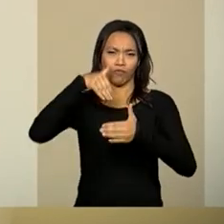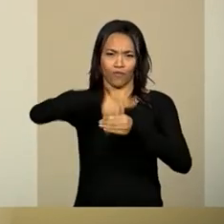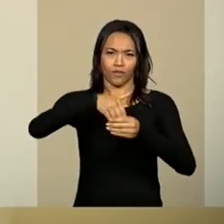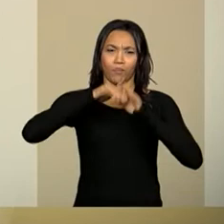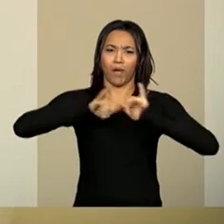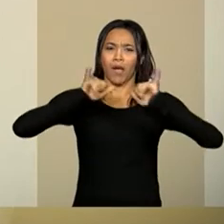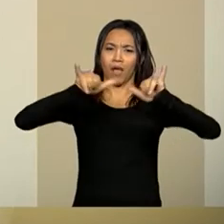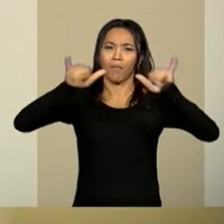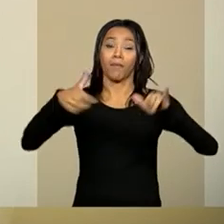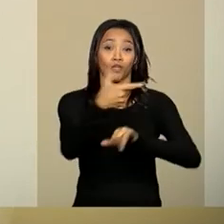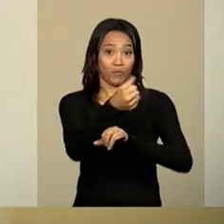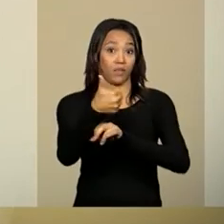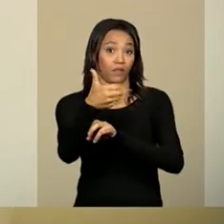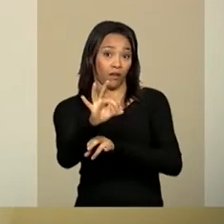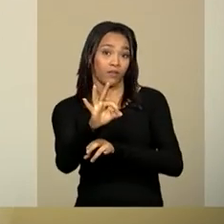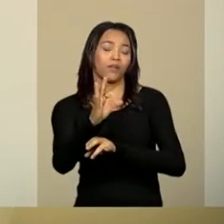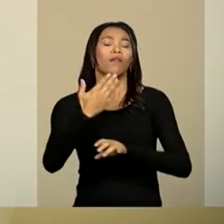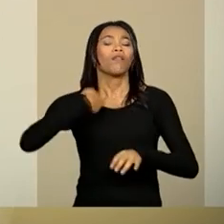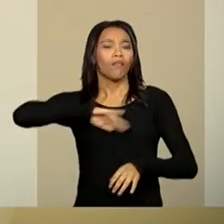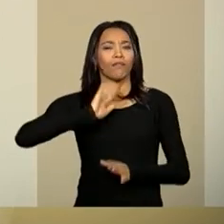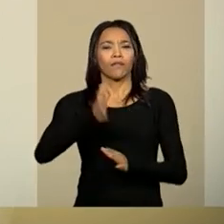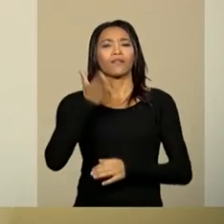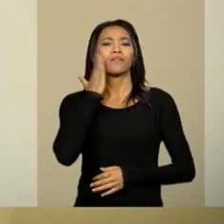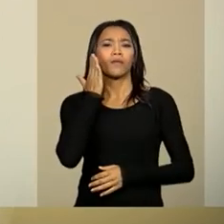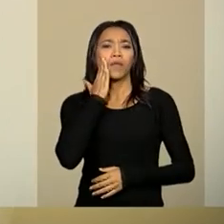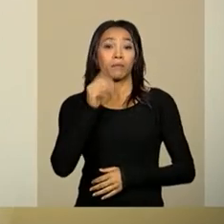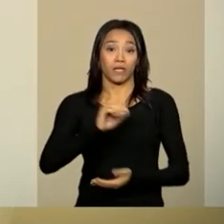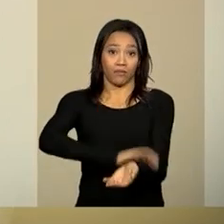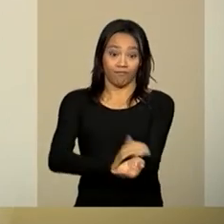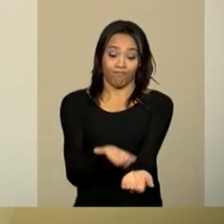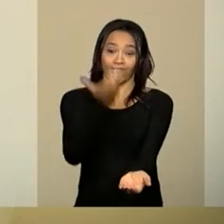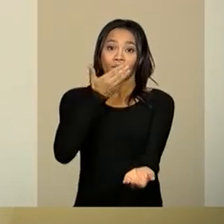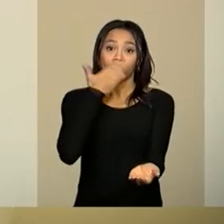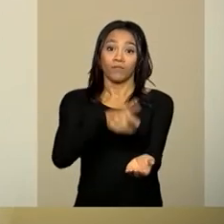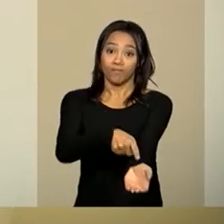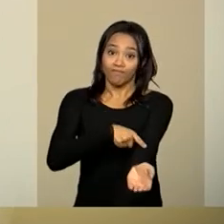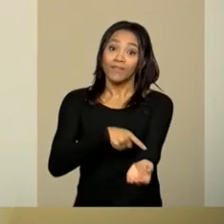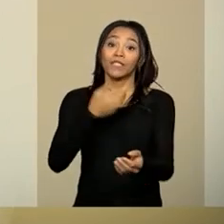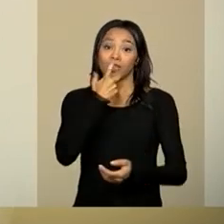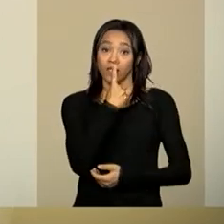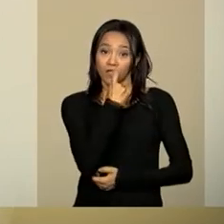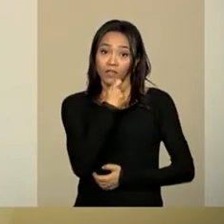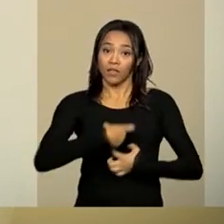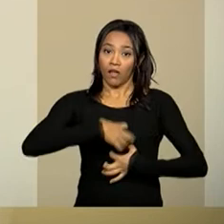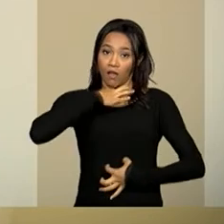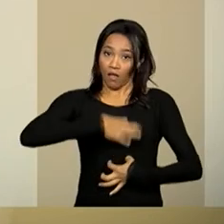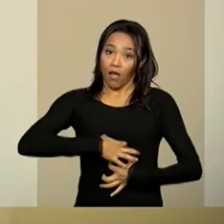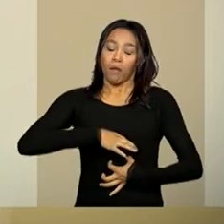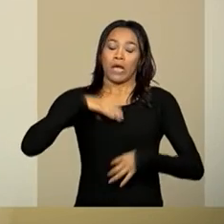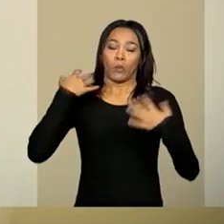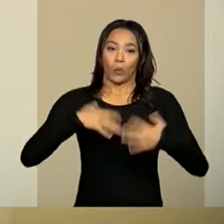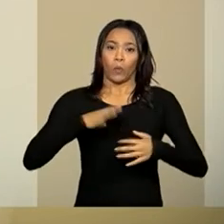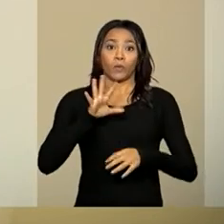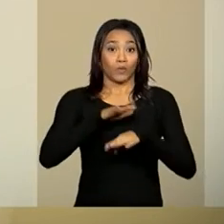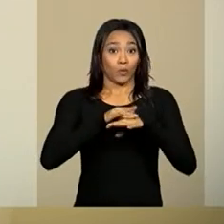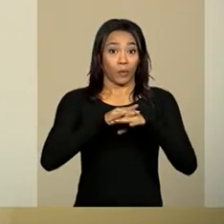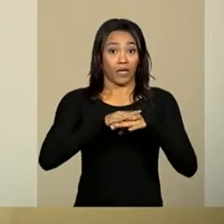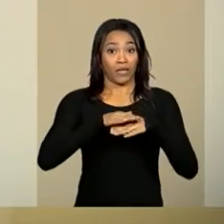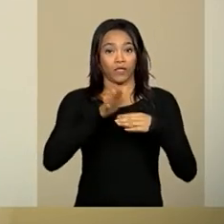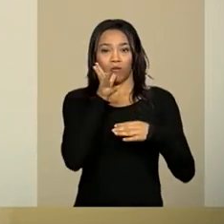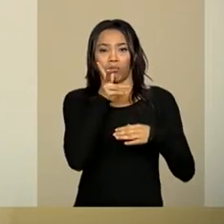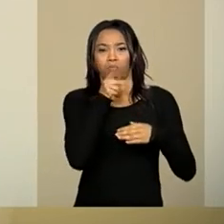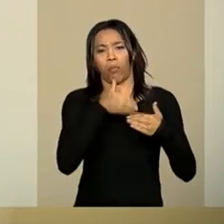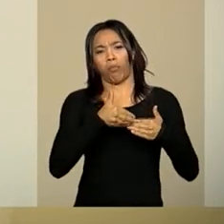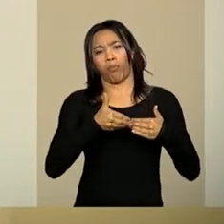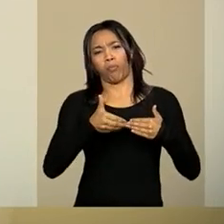2010 porque todos nós sabemos que p a diabetes e asma são doenças crônicas precisam